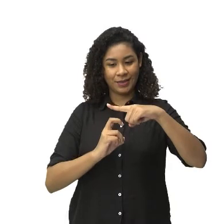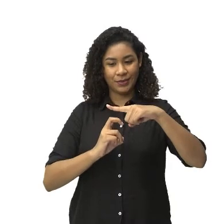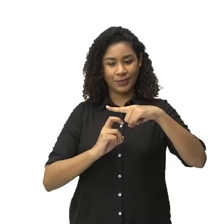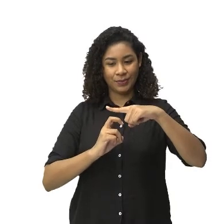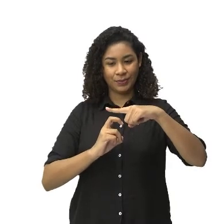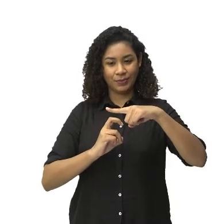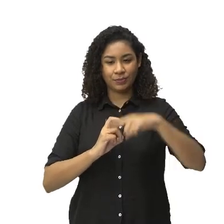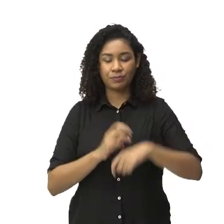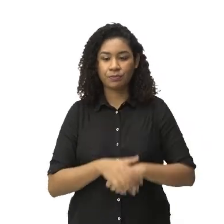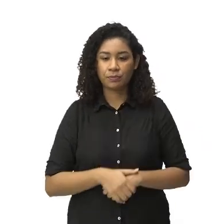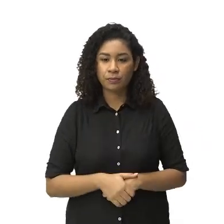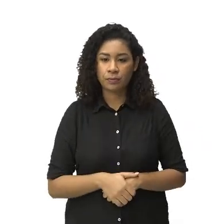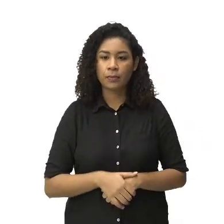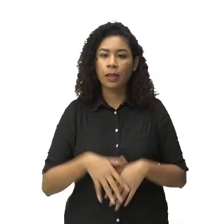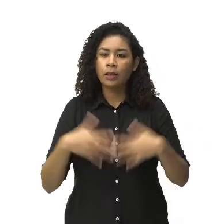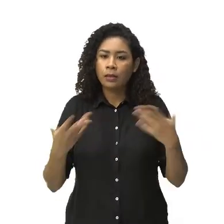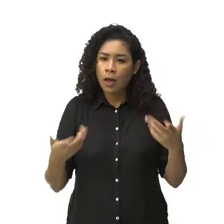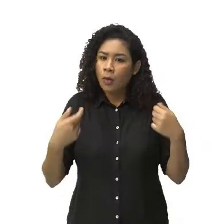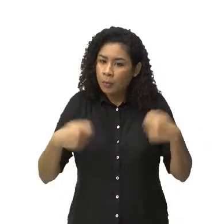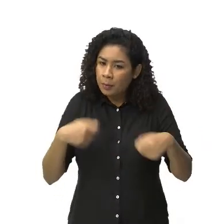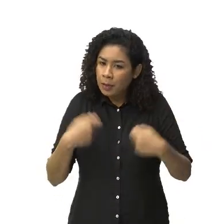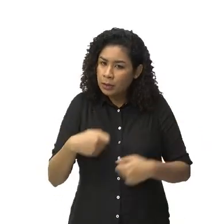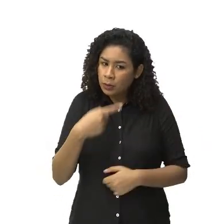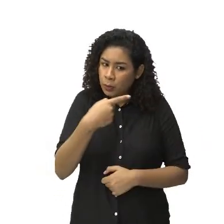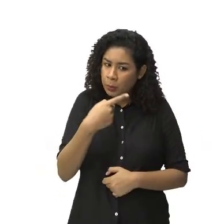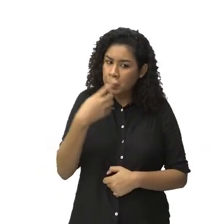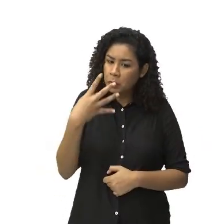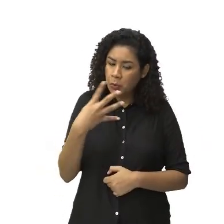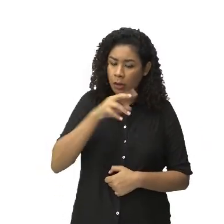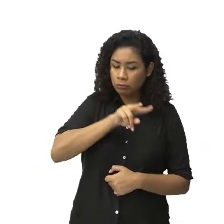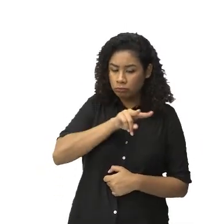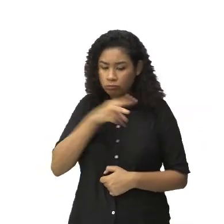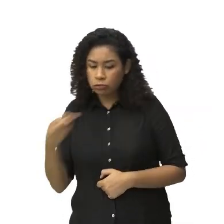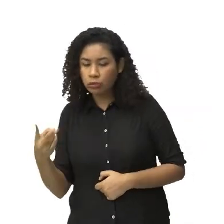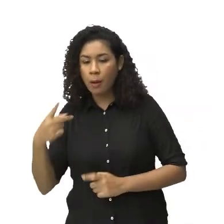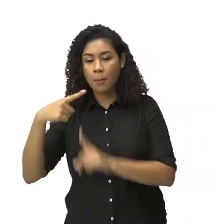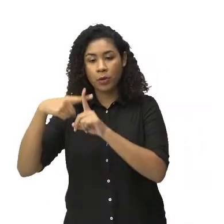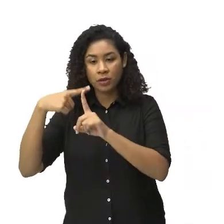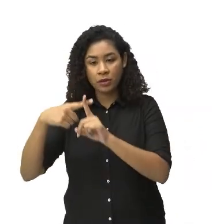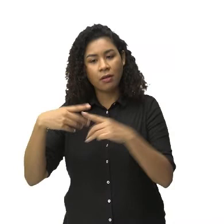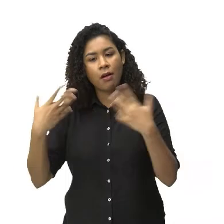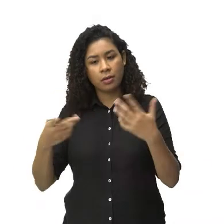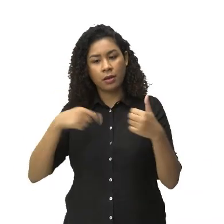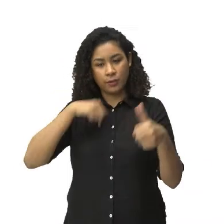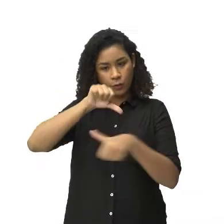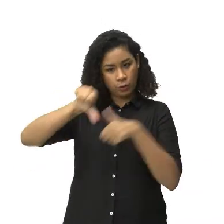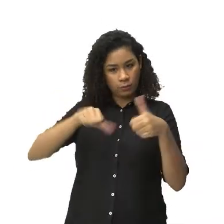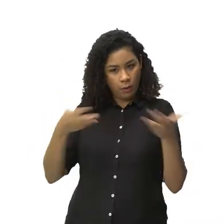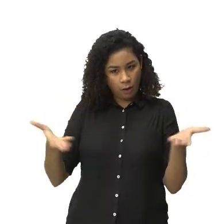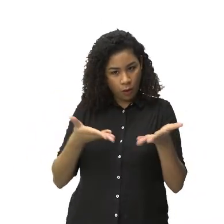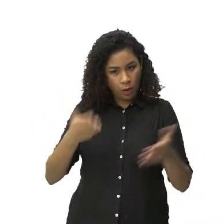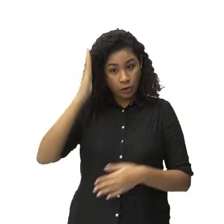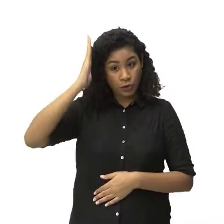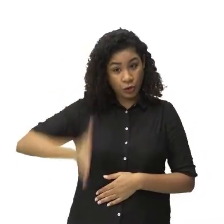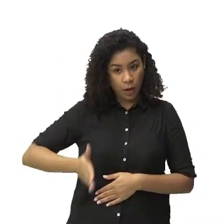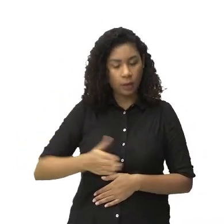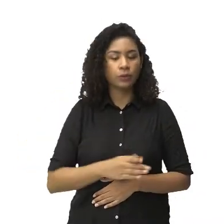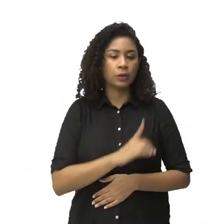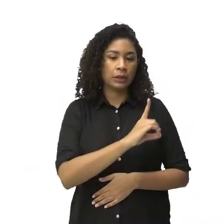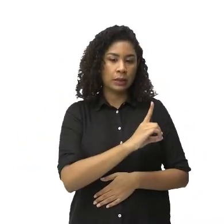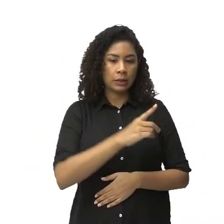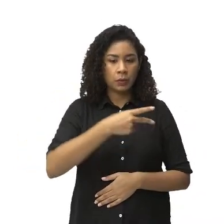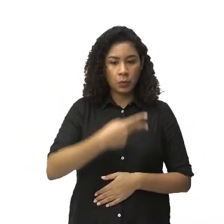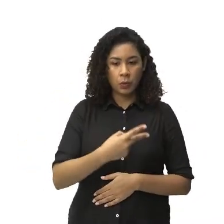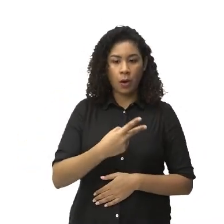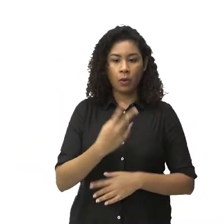valor ali positivo, eu já posso transformar aqui, ó, 4 sobre 5. Ok? Então, aqui está